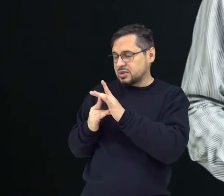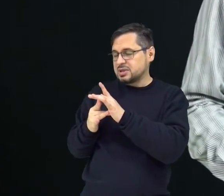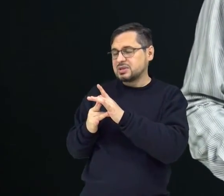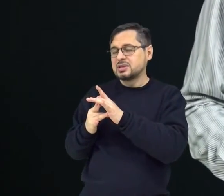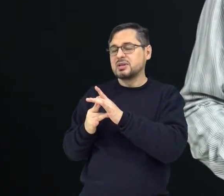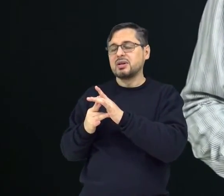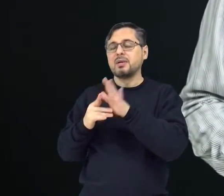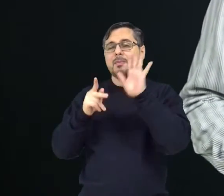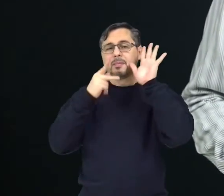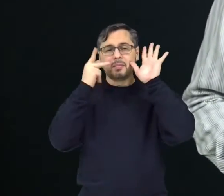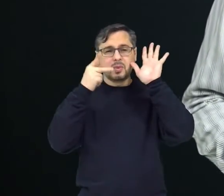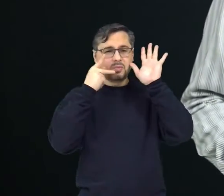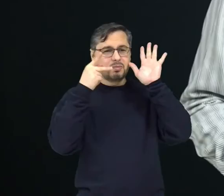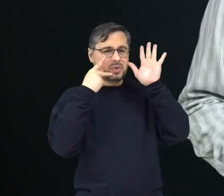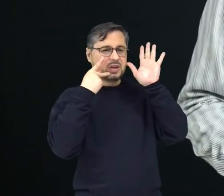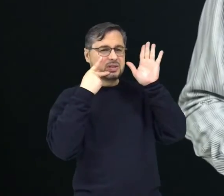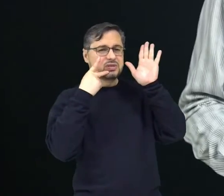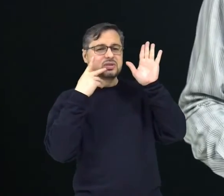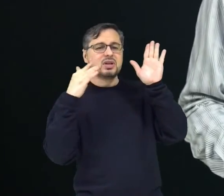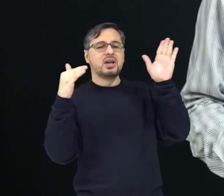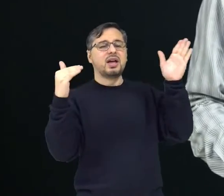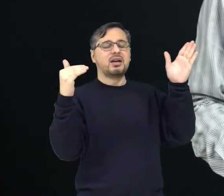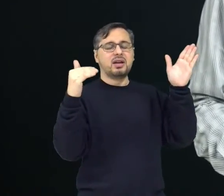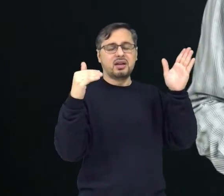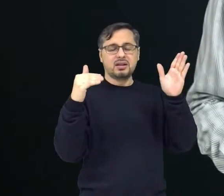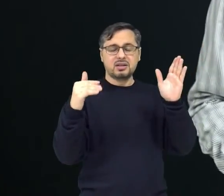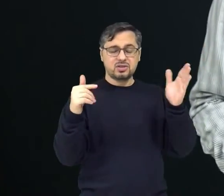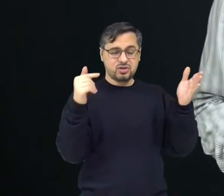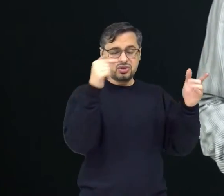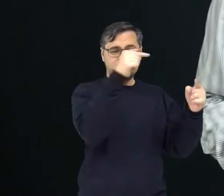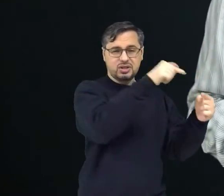no porto final.